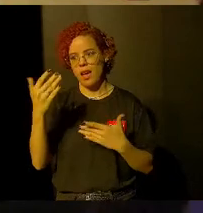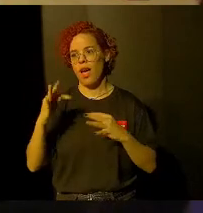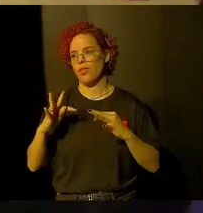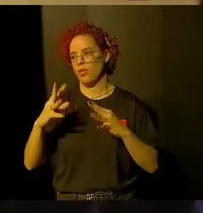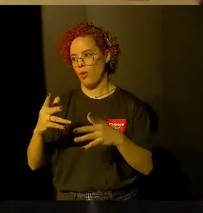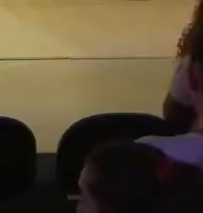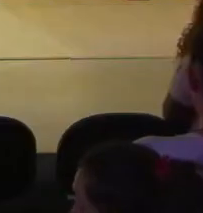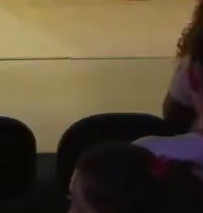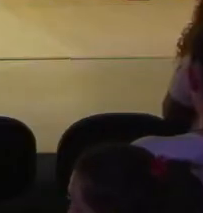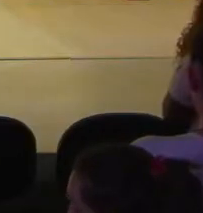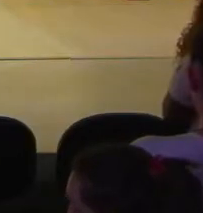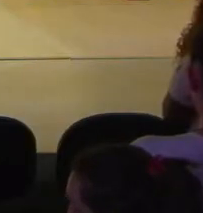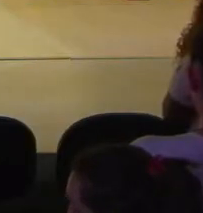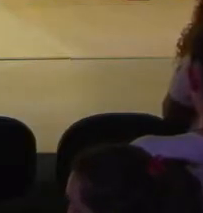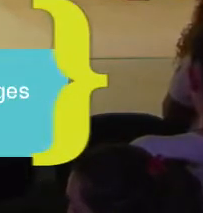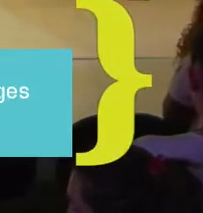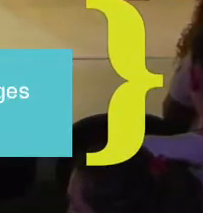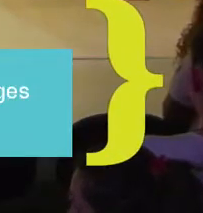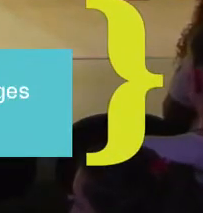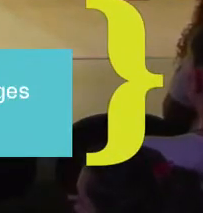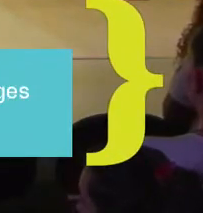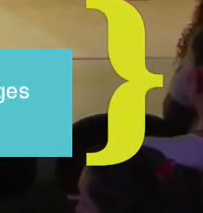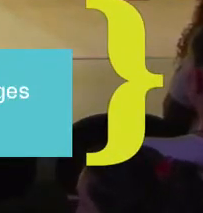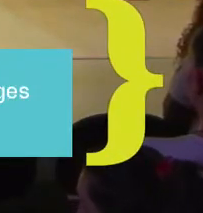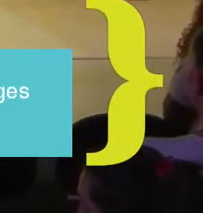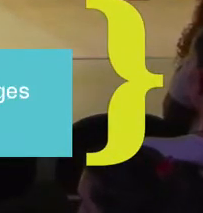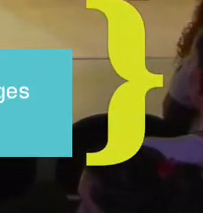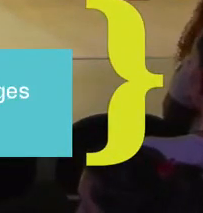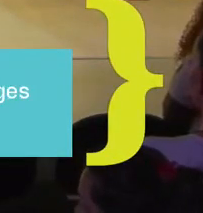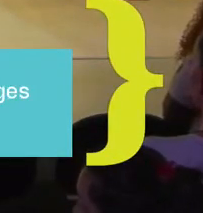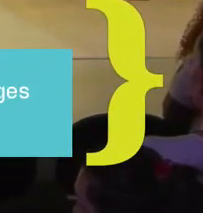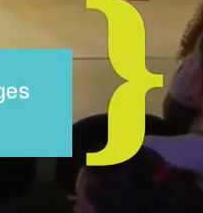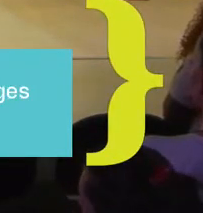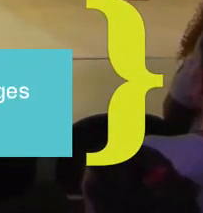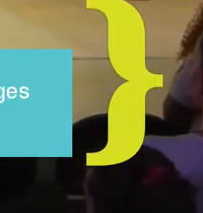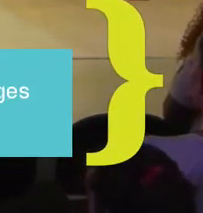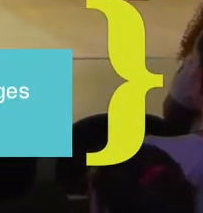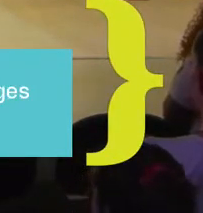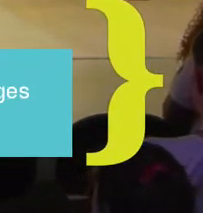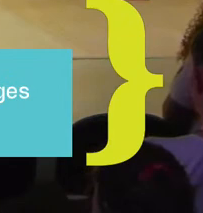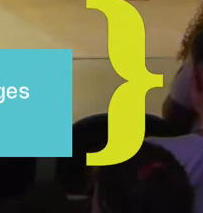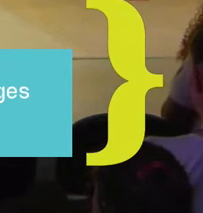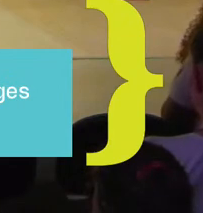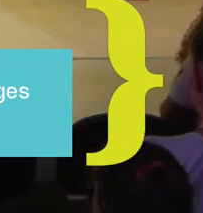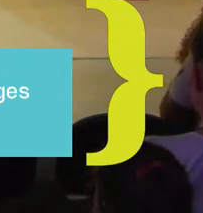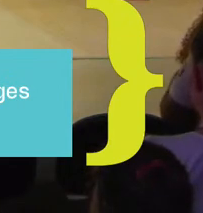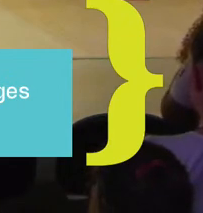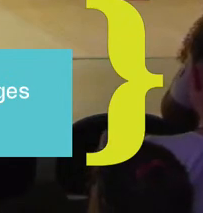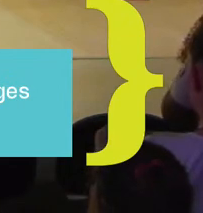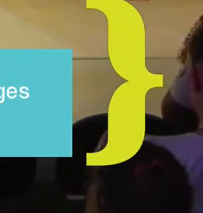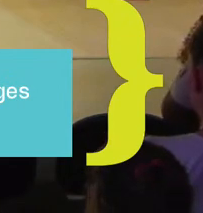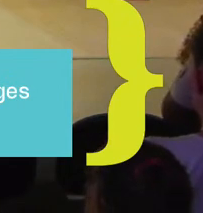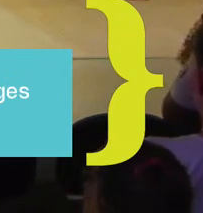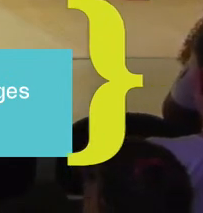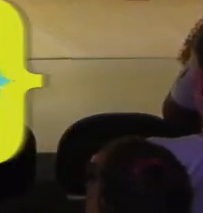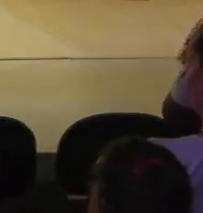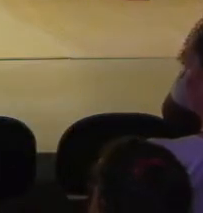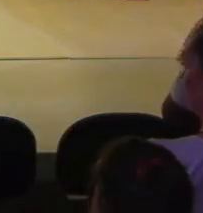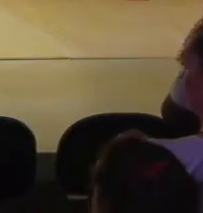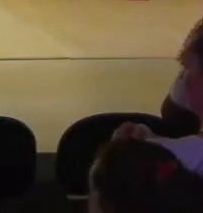perguntas infelizmente não deu tempo de fazer todas Quero Agradecer demais a Iara Bianca